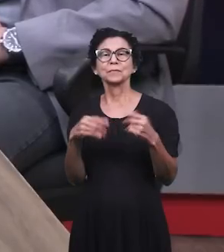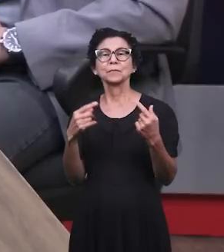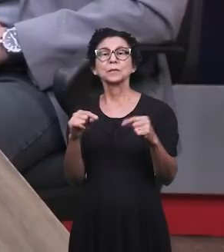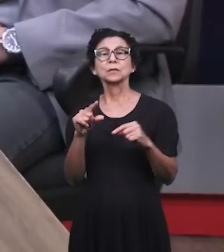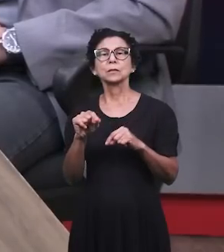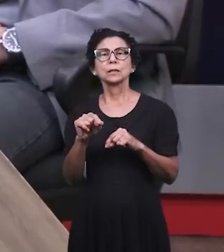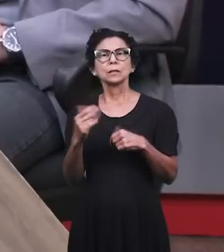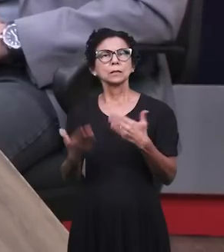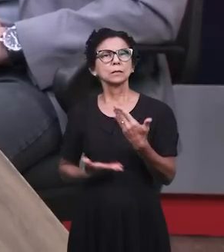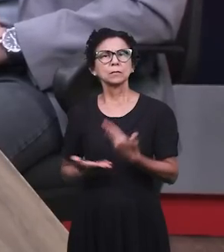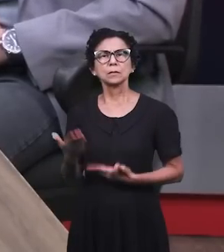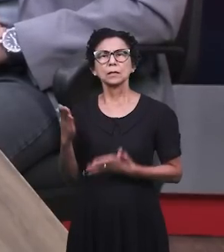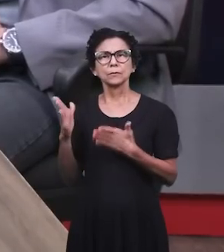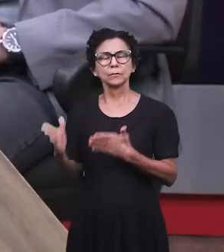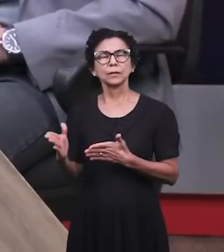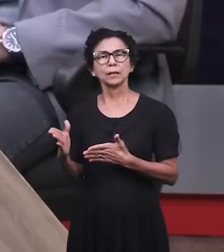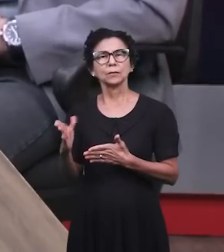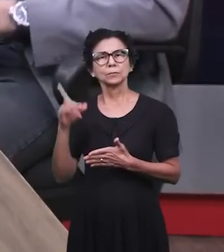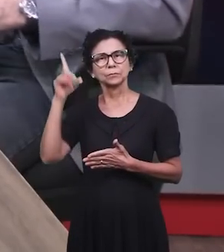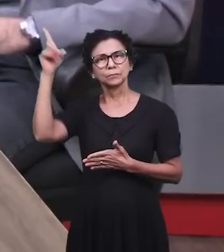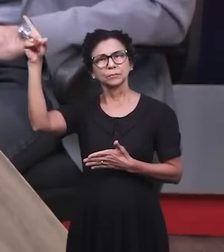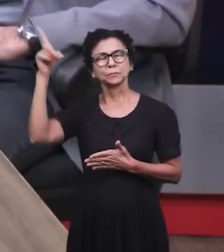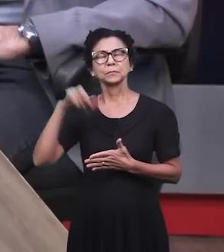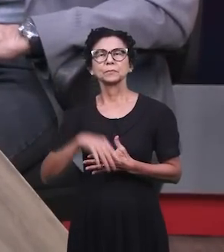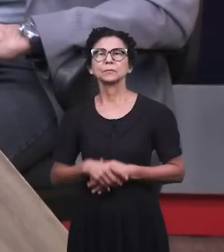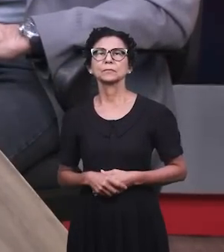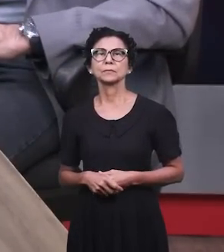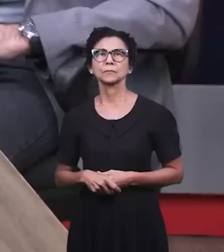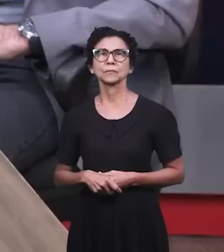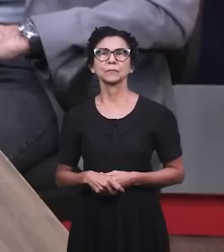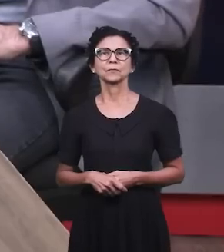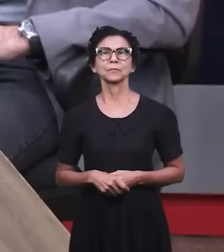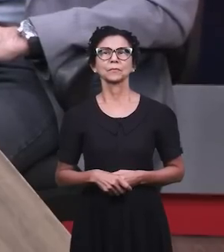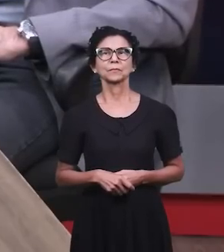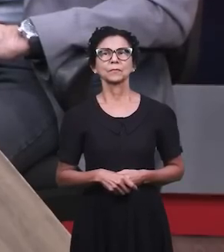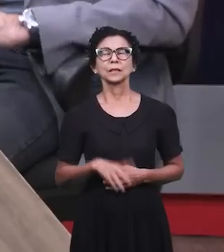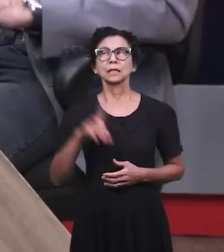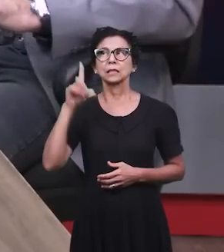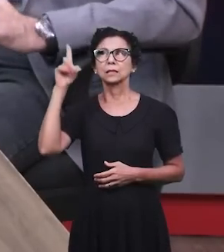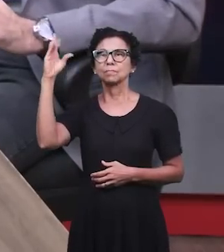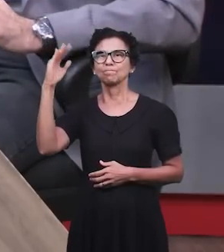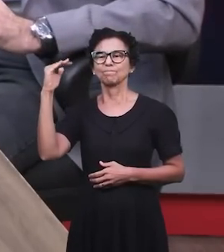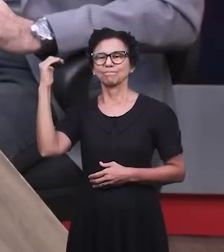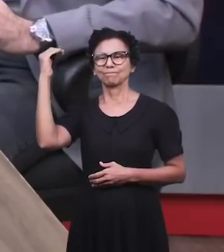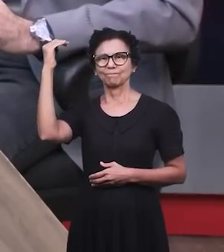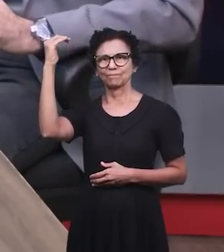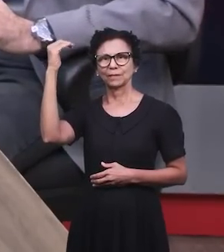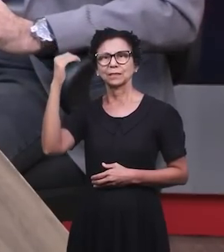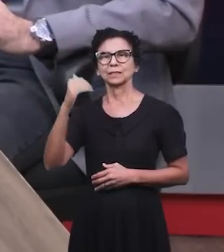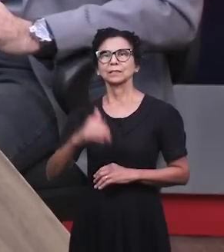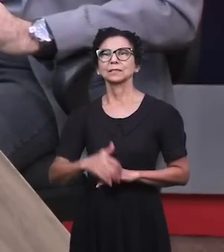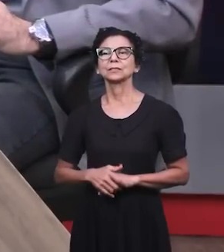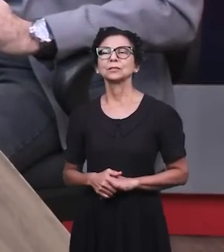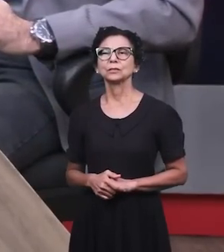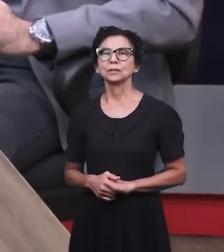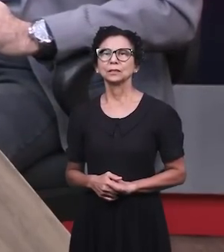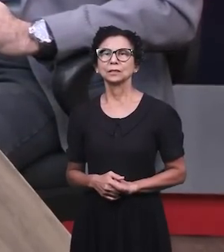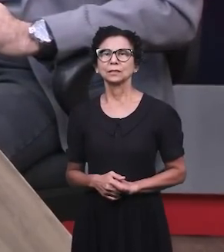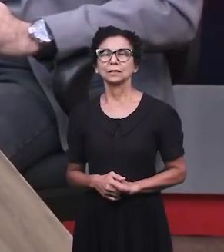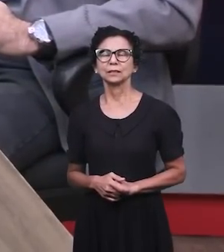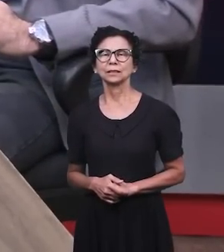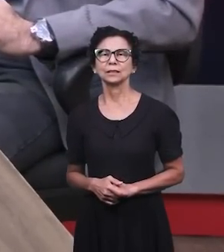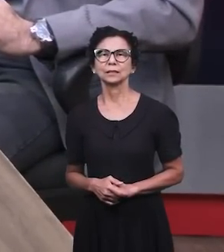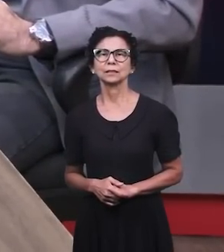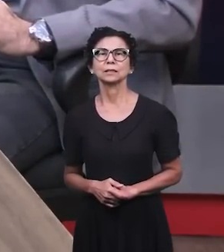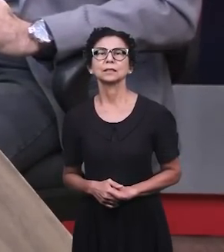servir ao Senhor, comunhão. Né? O interessante é que o Senhor ele é soberano nisso, porque ele dá acesso